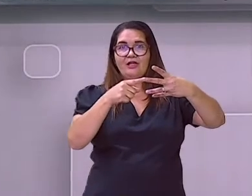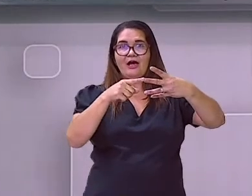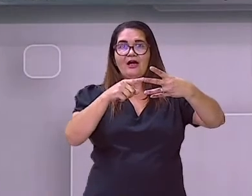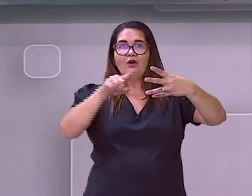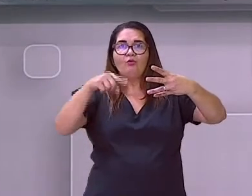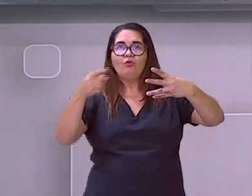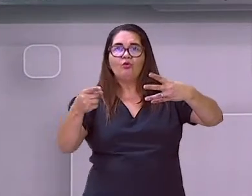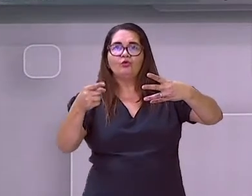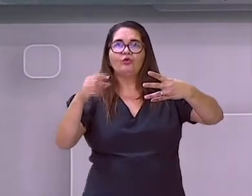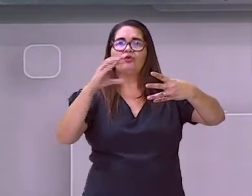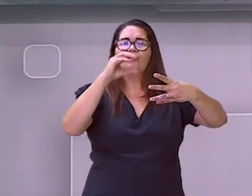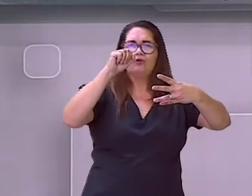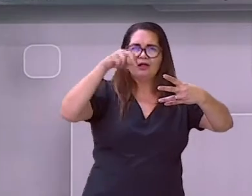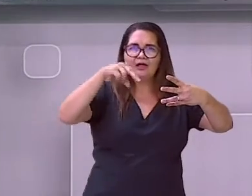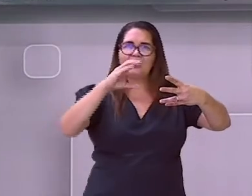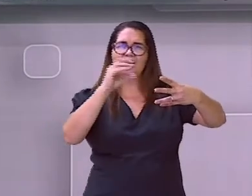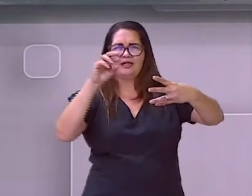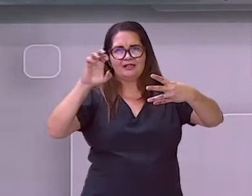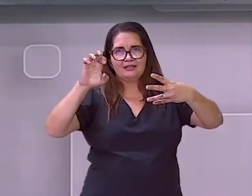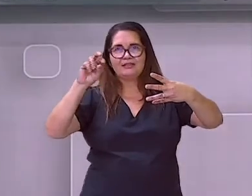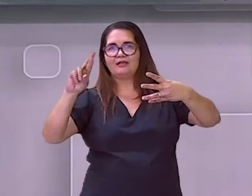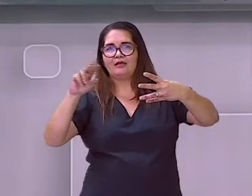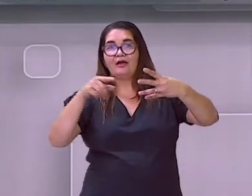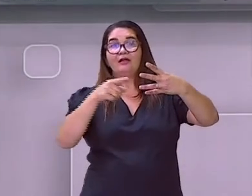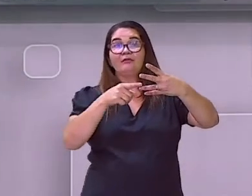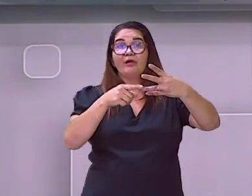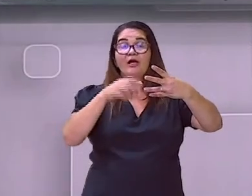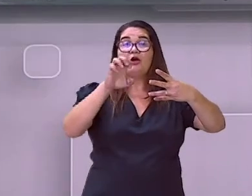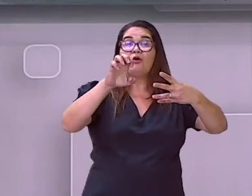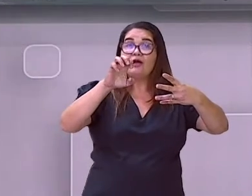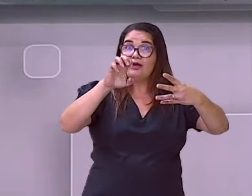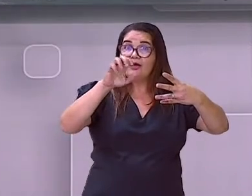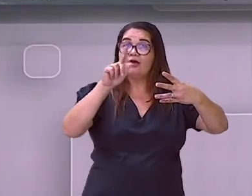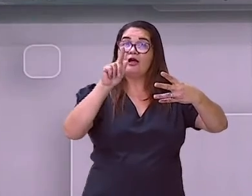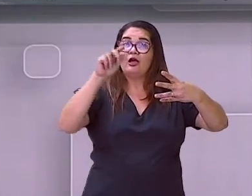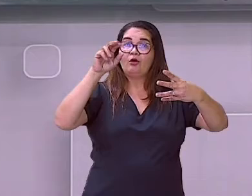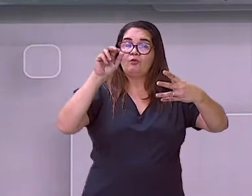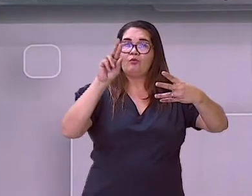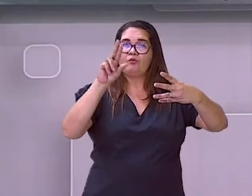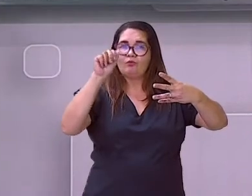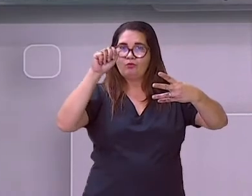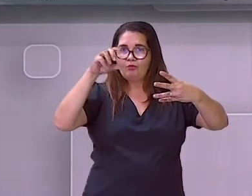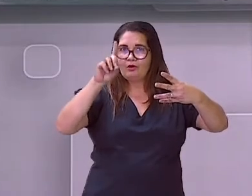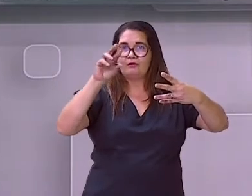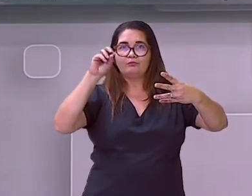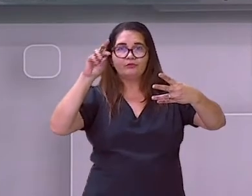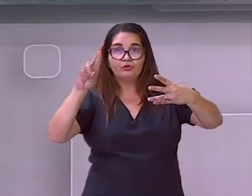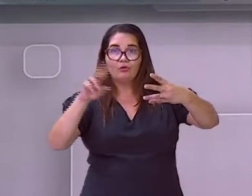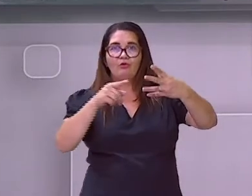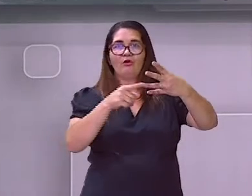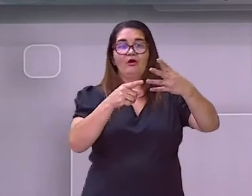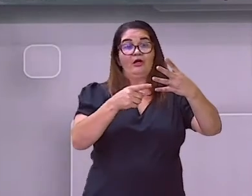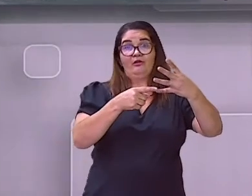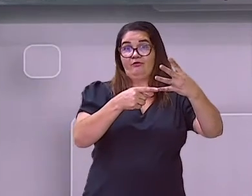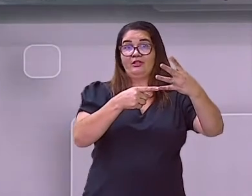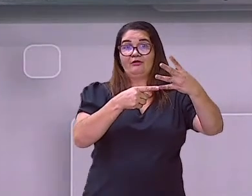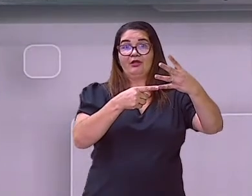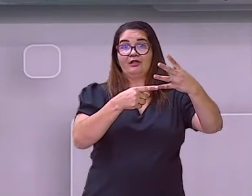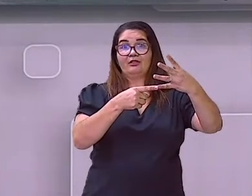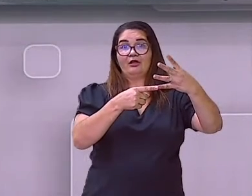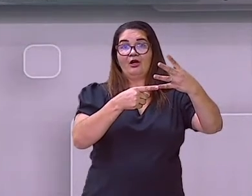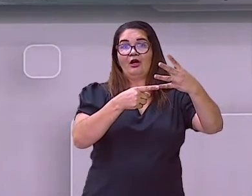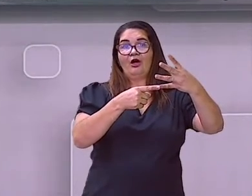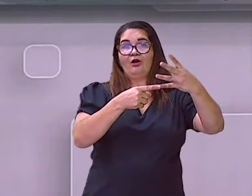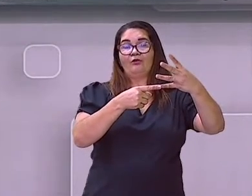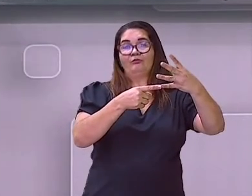vamos ver agora no próximo slide como que isso interfere diretamente no